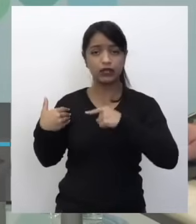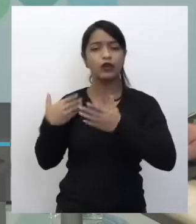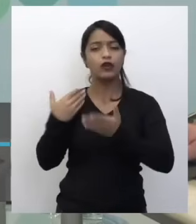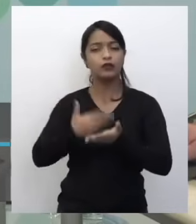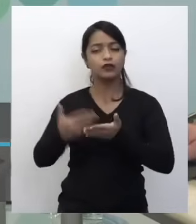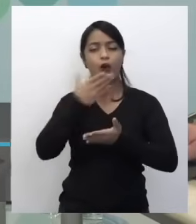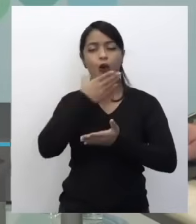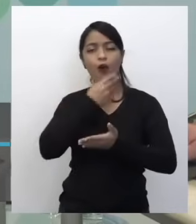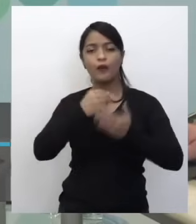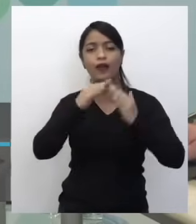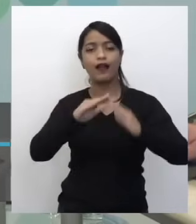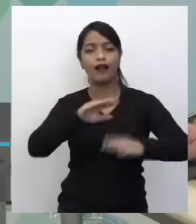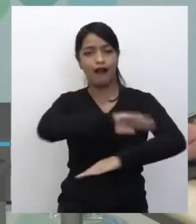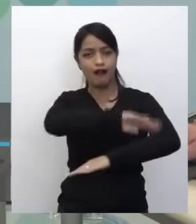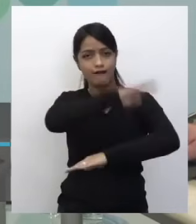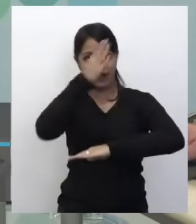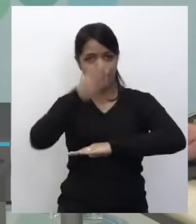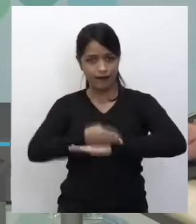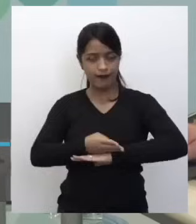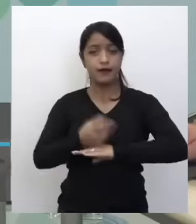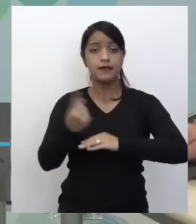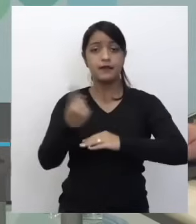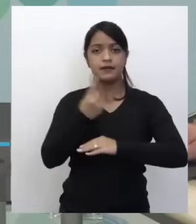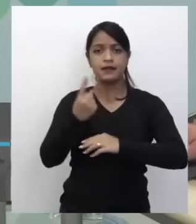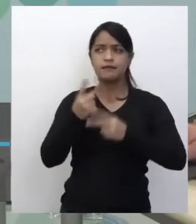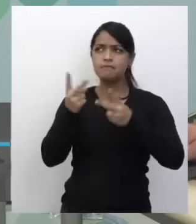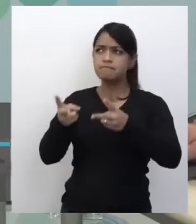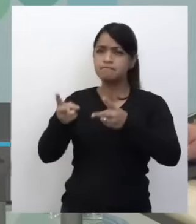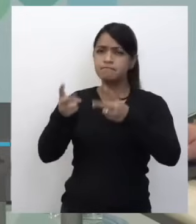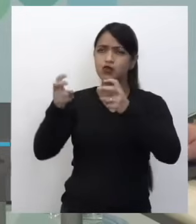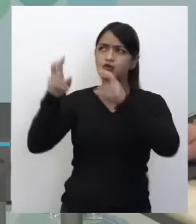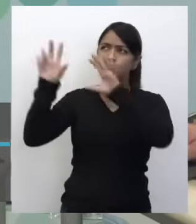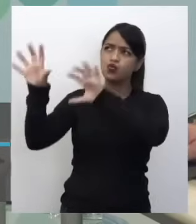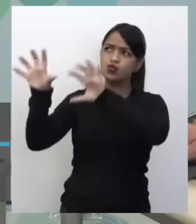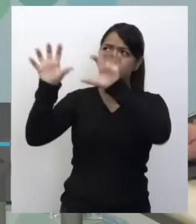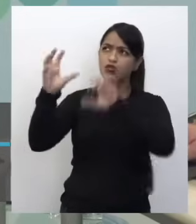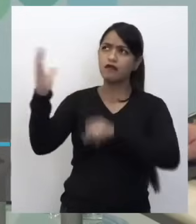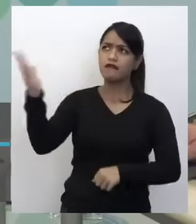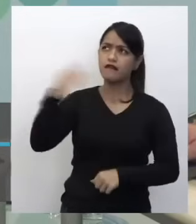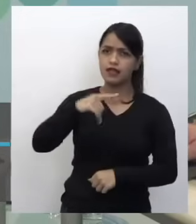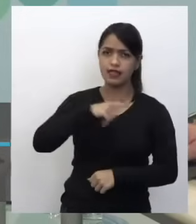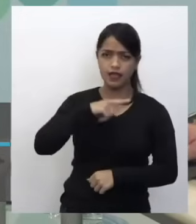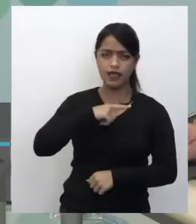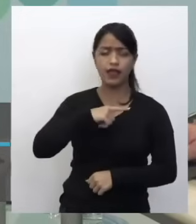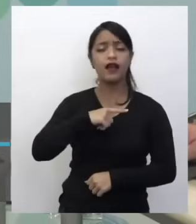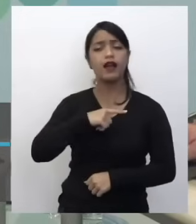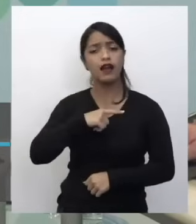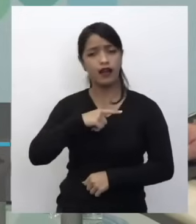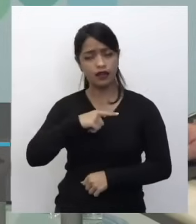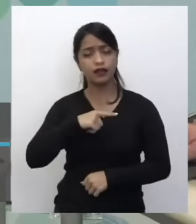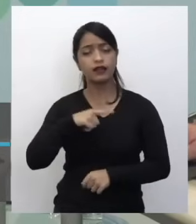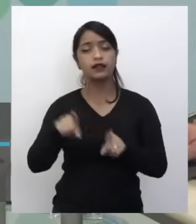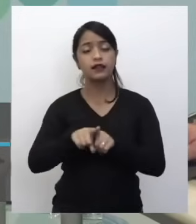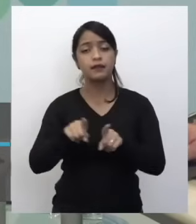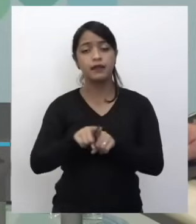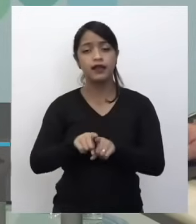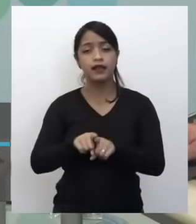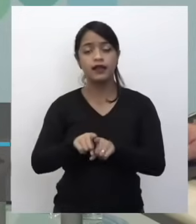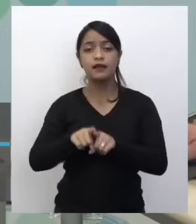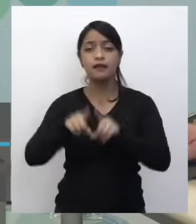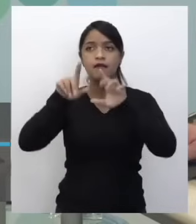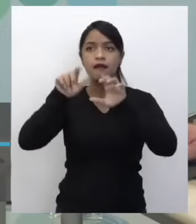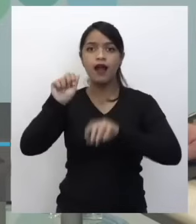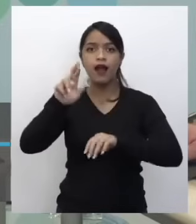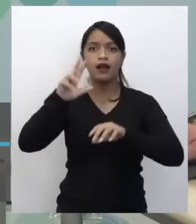da caverna, com essa primeira percepção, né, de que a nuvem estava vindo, uma nuvem carregada, né, da movimentação da massa de